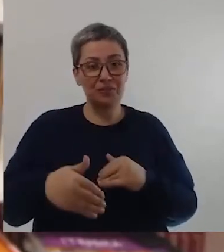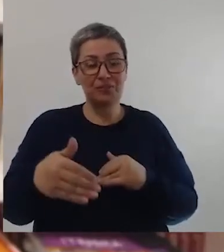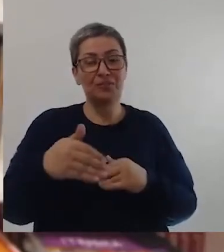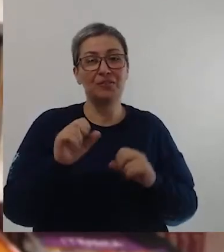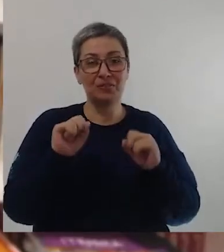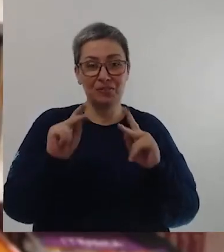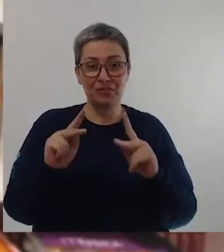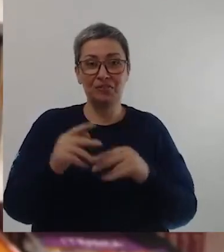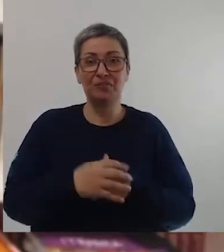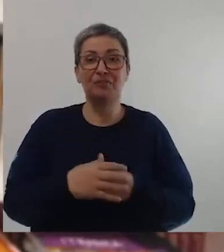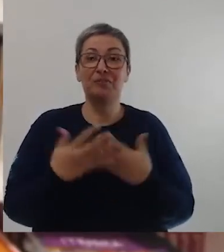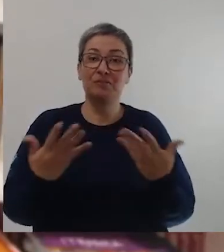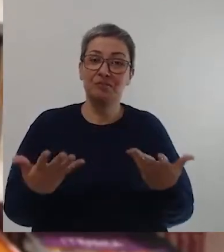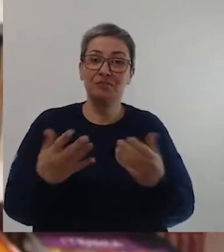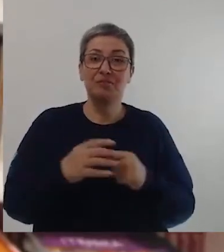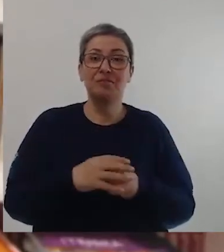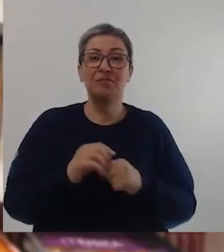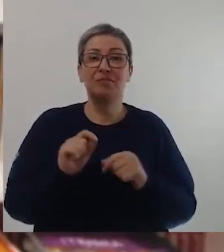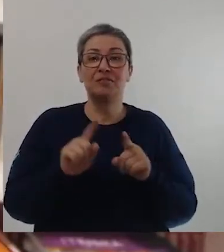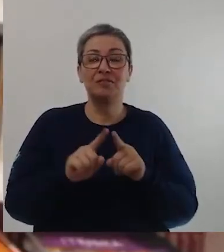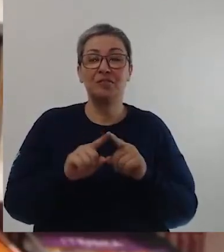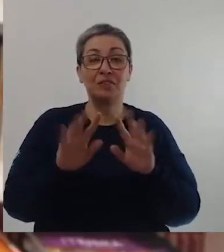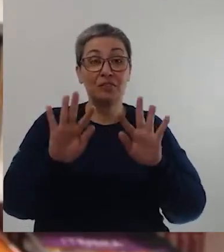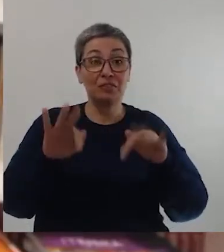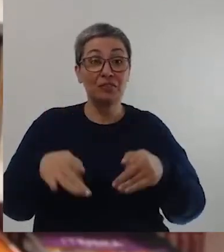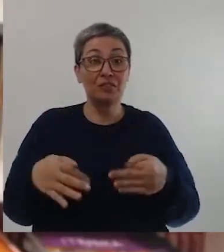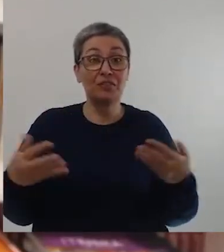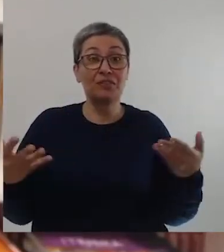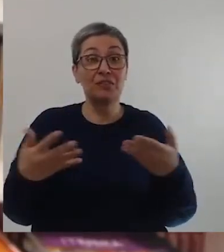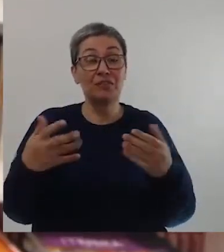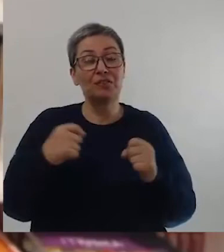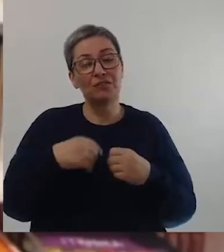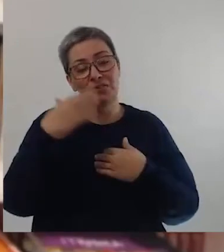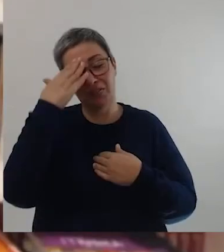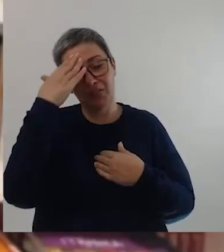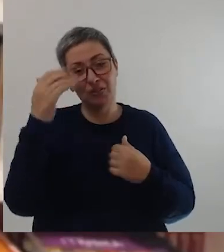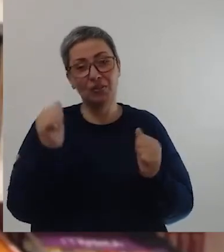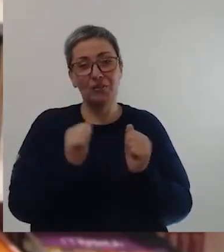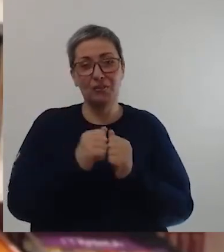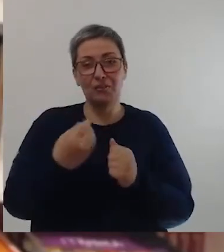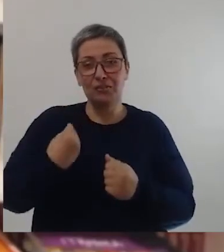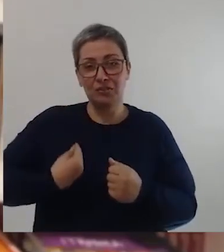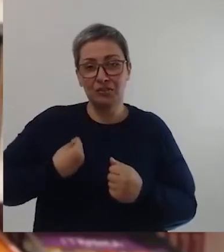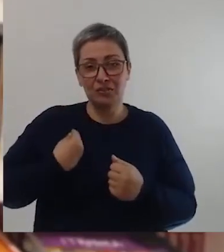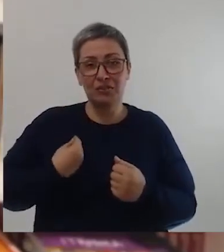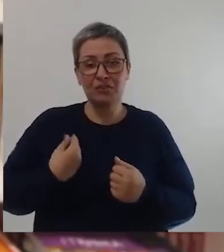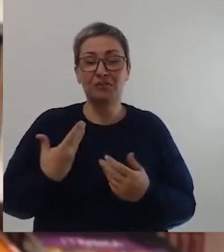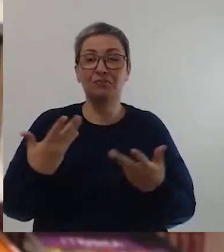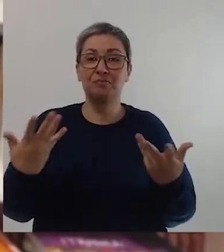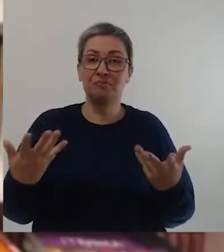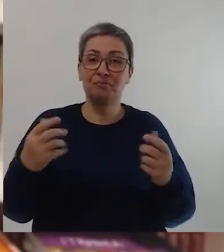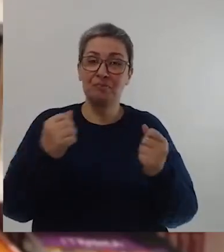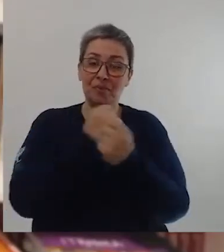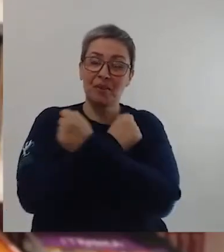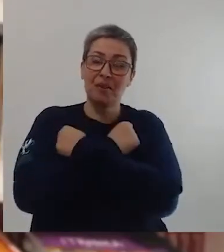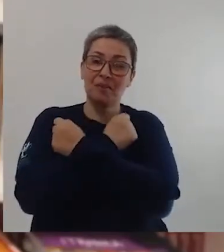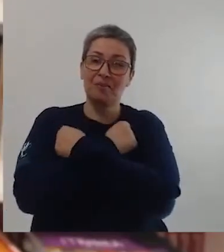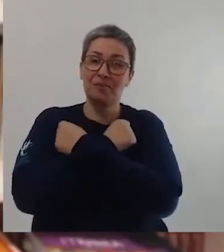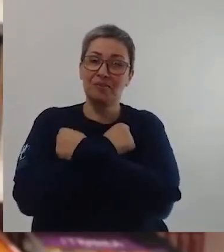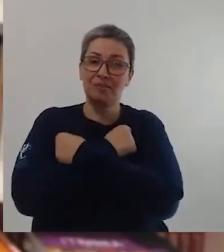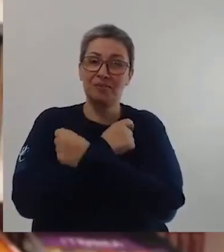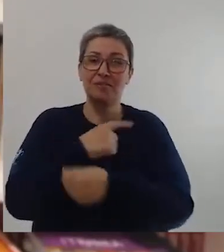do nosso próximos programas Ok Pois é pessoal vamos ficando por aqui eu agradeço sua presença até aqui